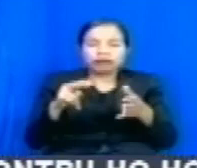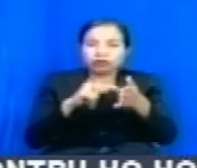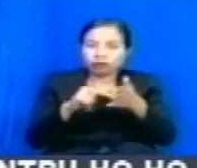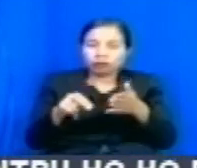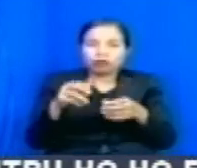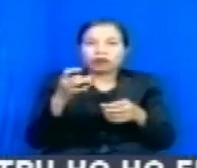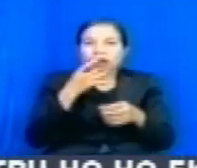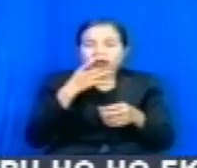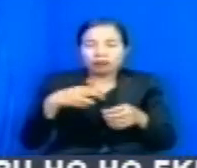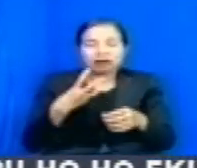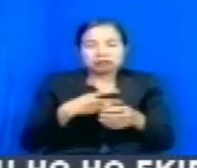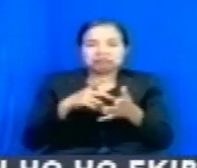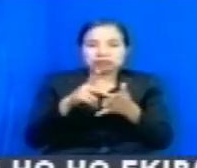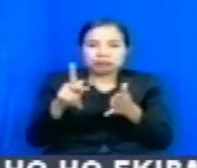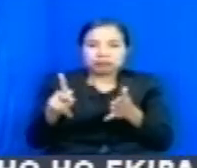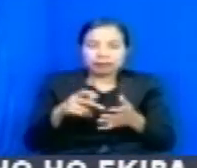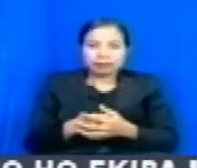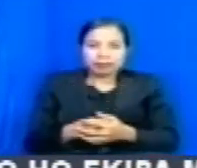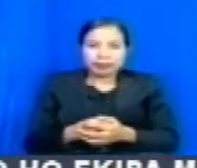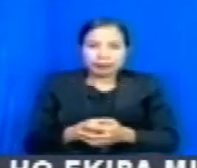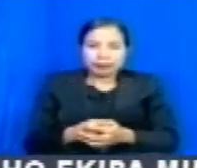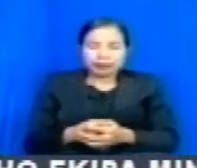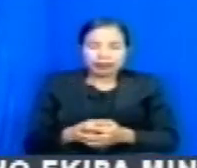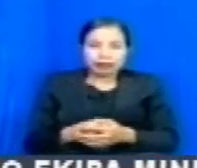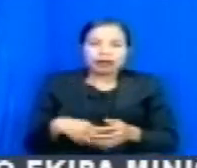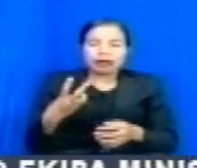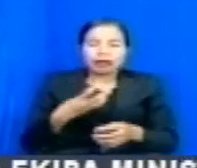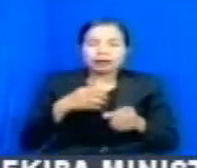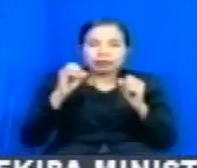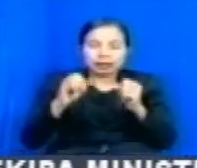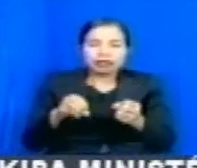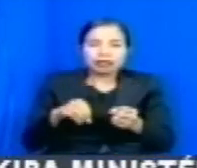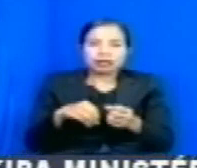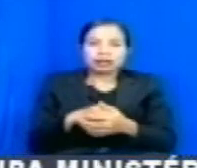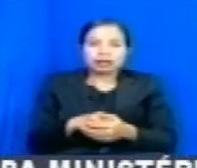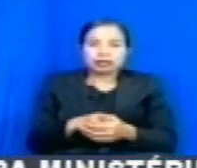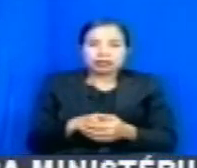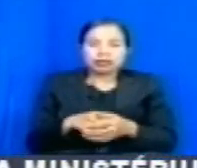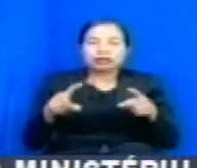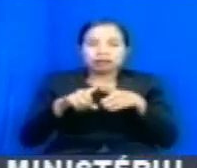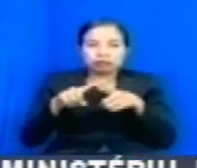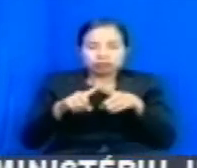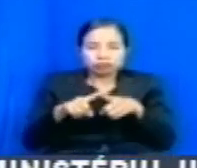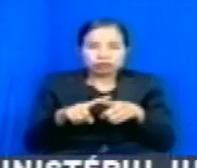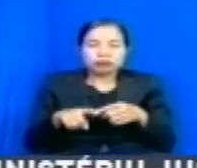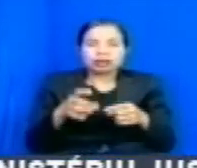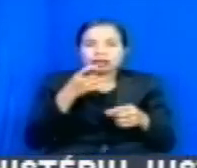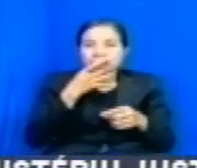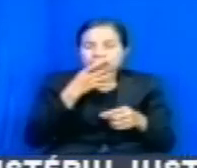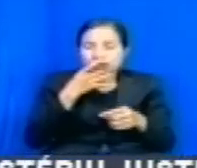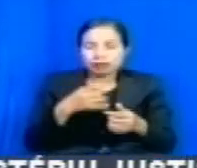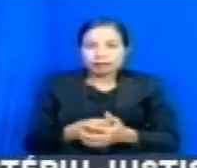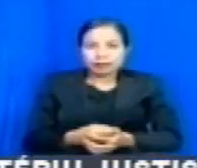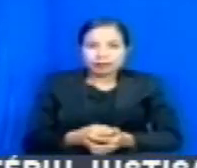selu ane sa outro dia ame selu ame dira tau pulsa se de mercado ne gestão be